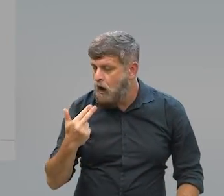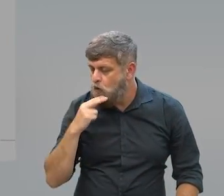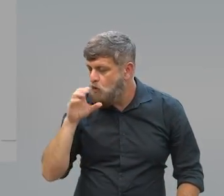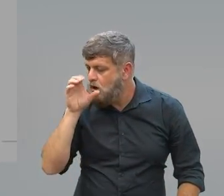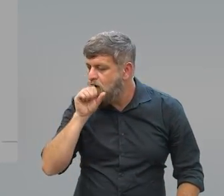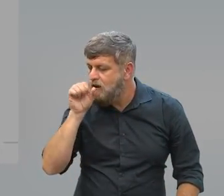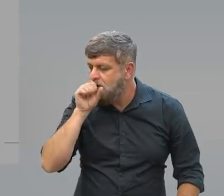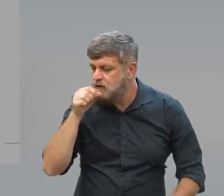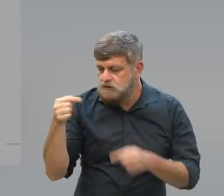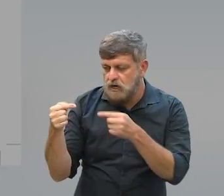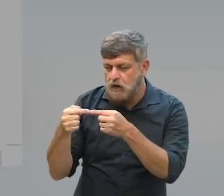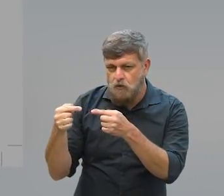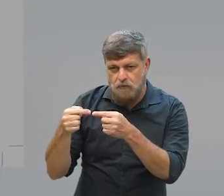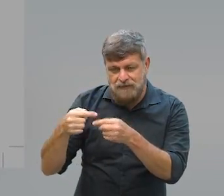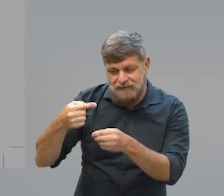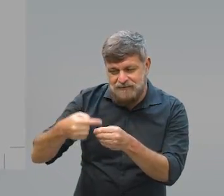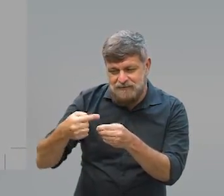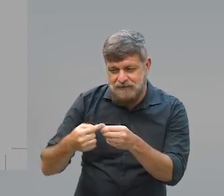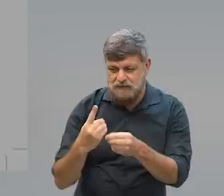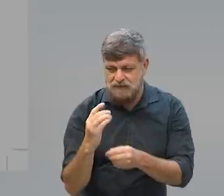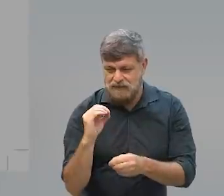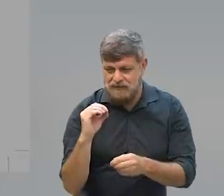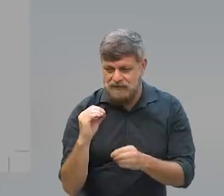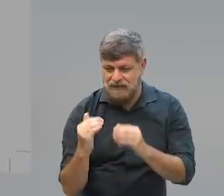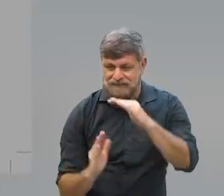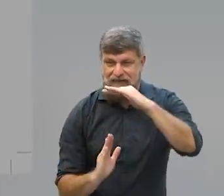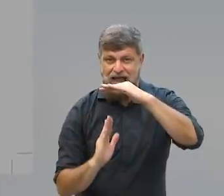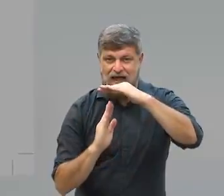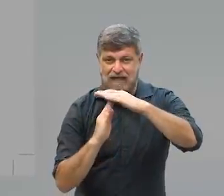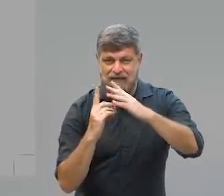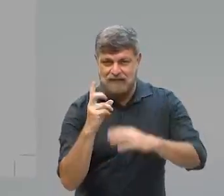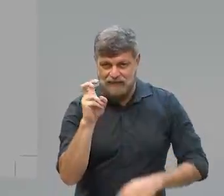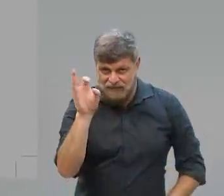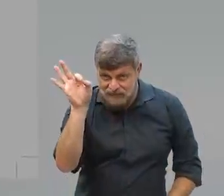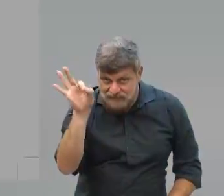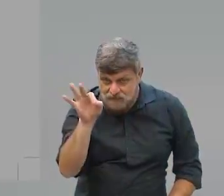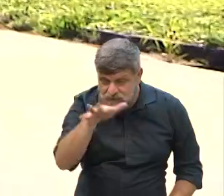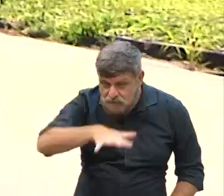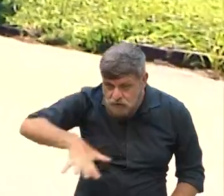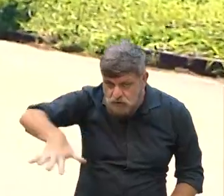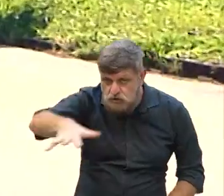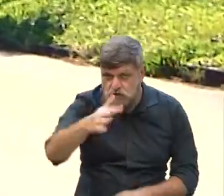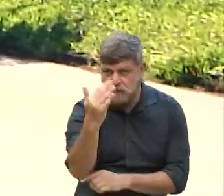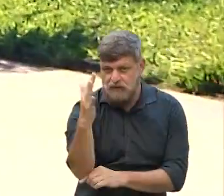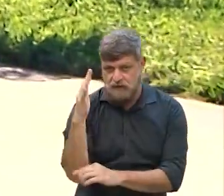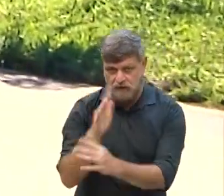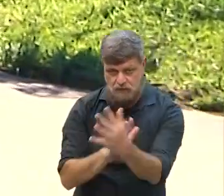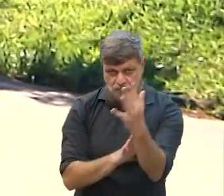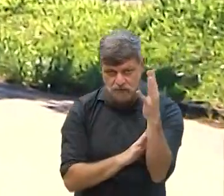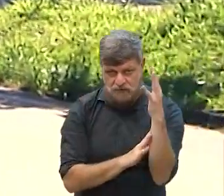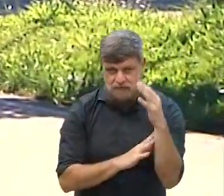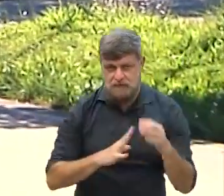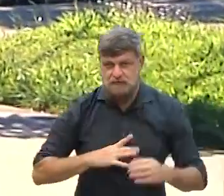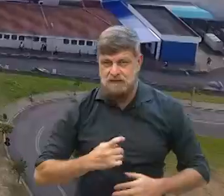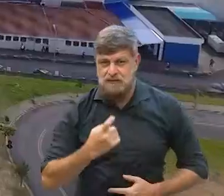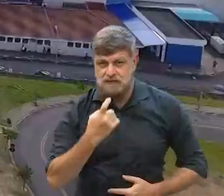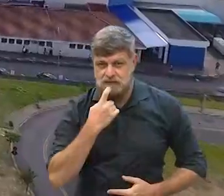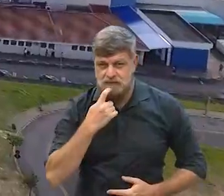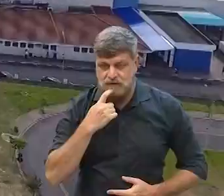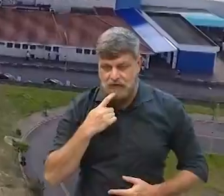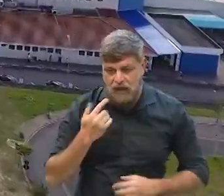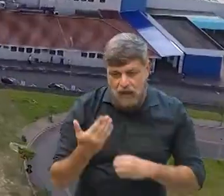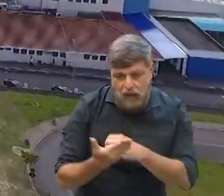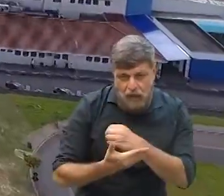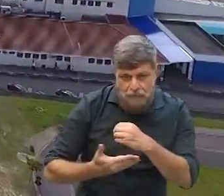abrange aqueles que têm entre 10% a 15% de área preservada. Campinas é conhecida por ser o berço